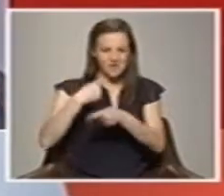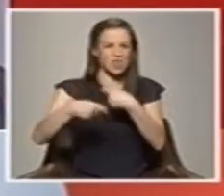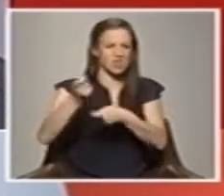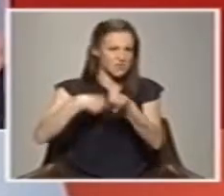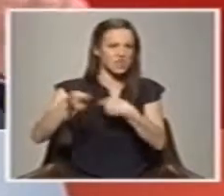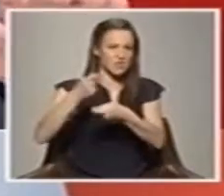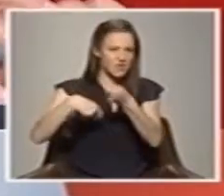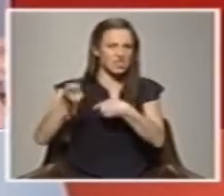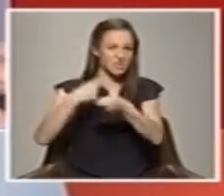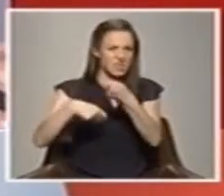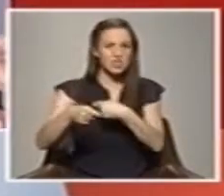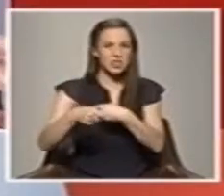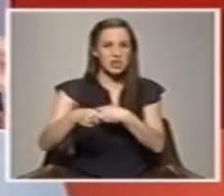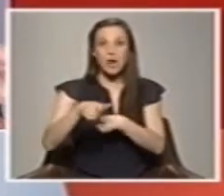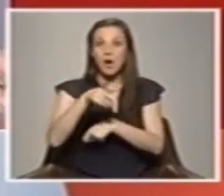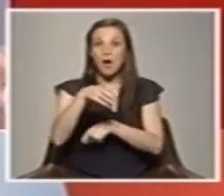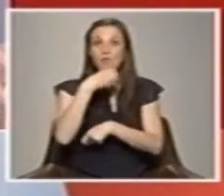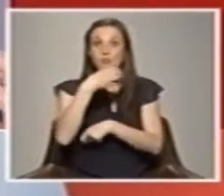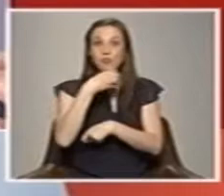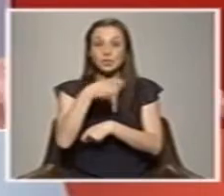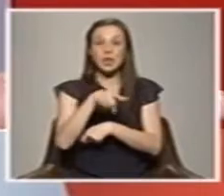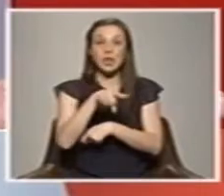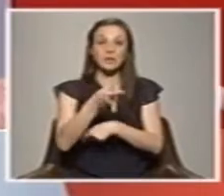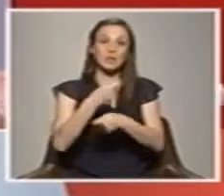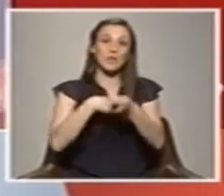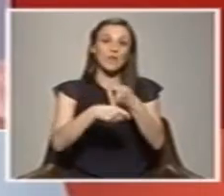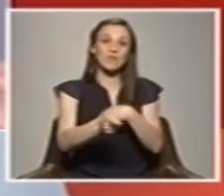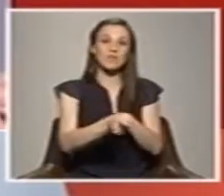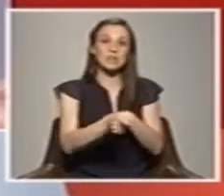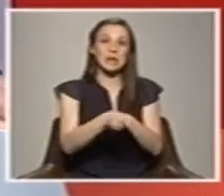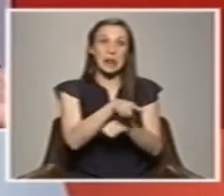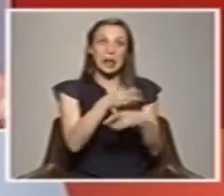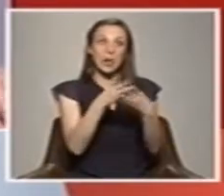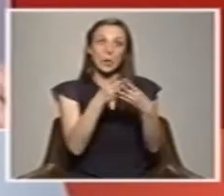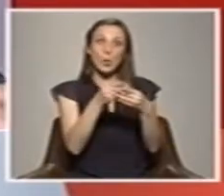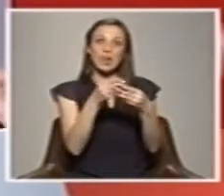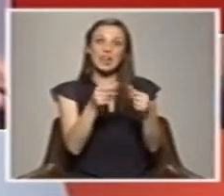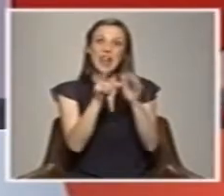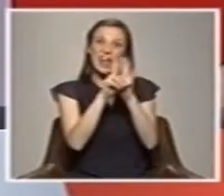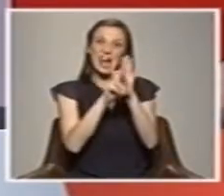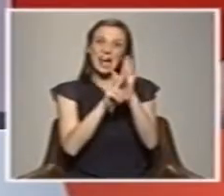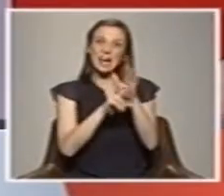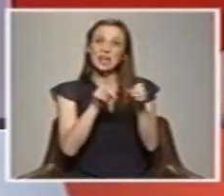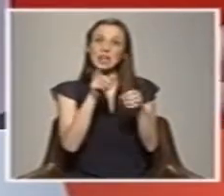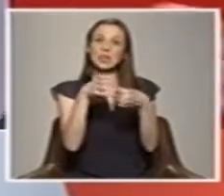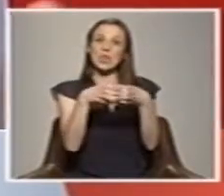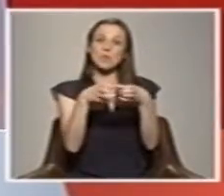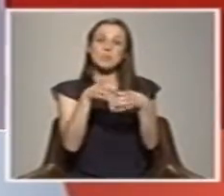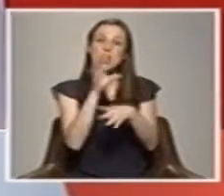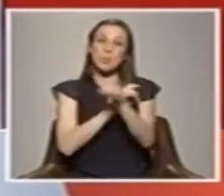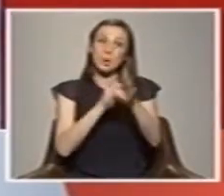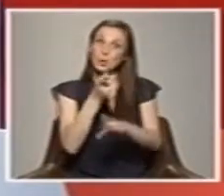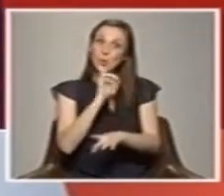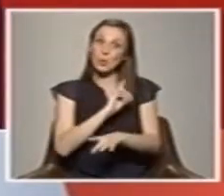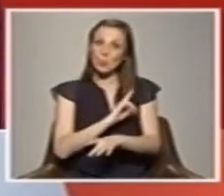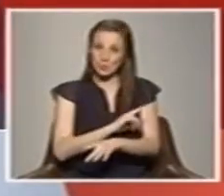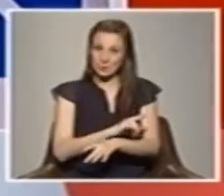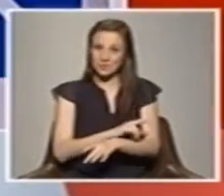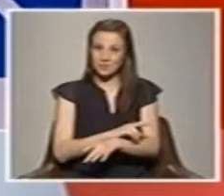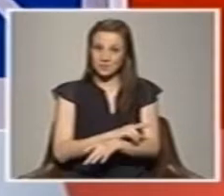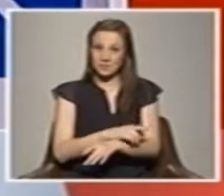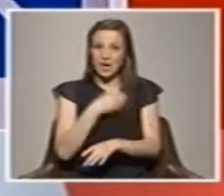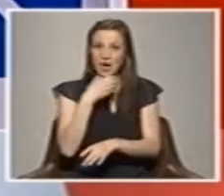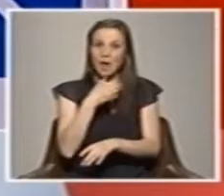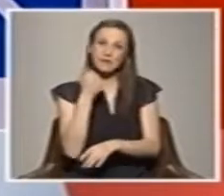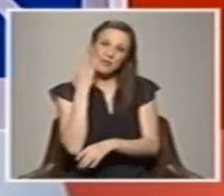vender, não cabia dentro dos padrões de qualidade que estavam definidos pela comunidade europeia aqui há uns anos atrás. O nome foi bem apanhado, a Fruta